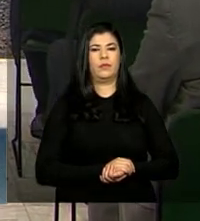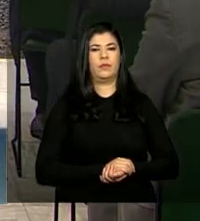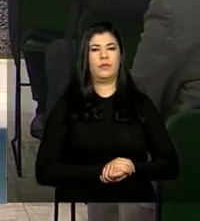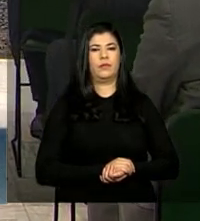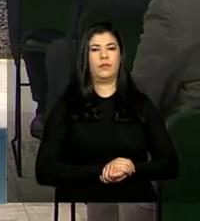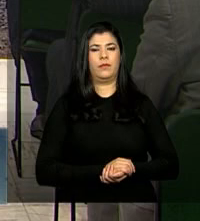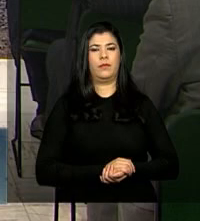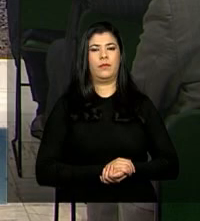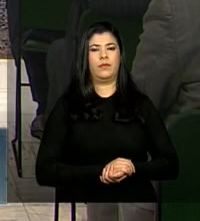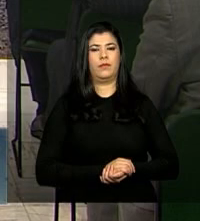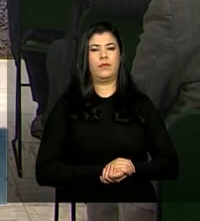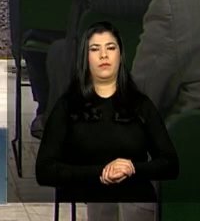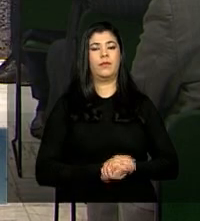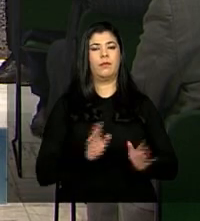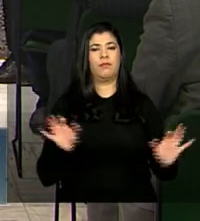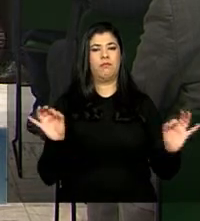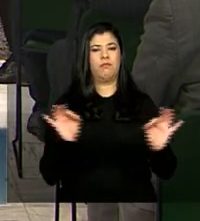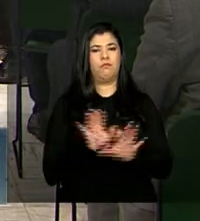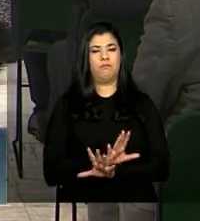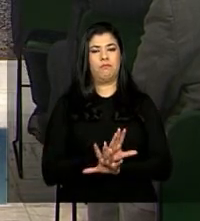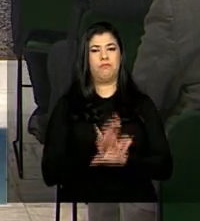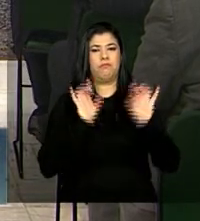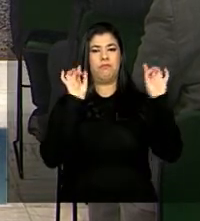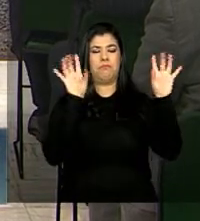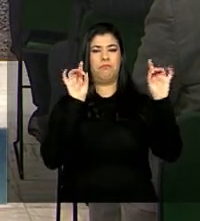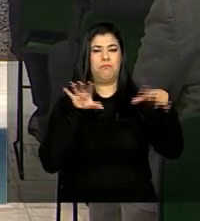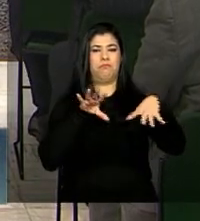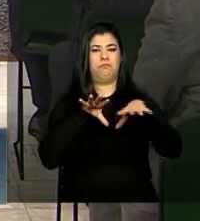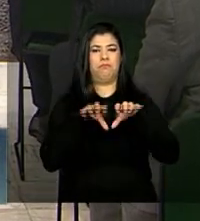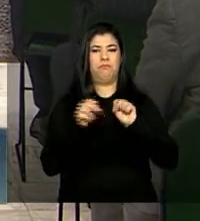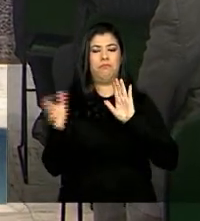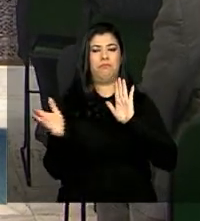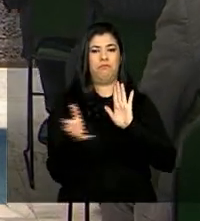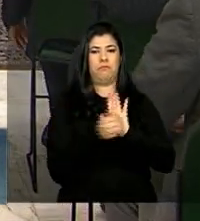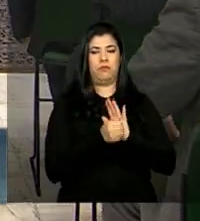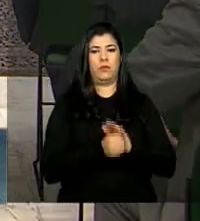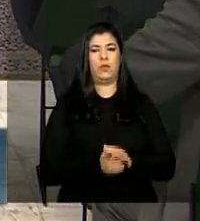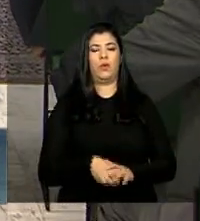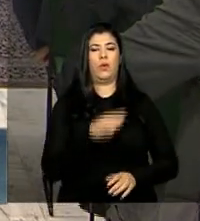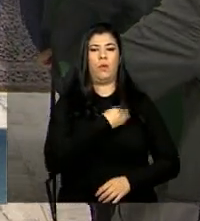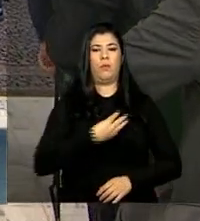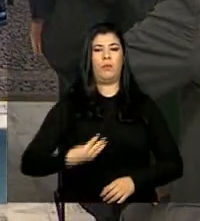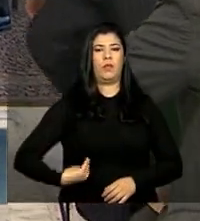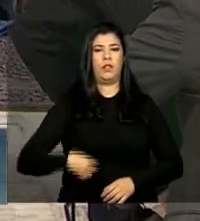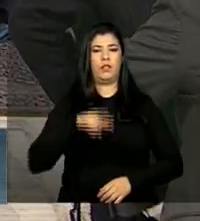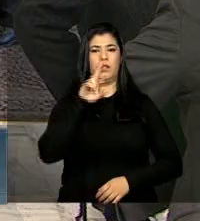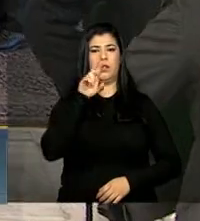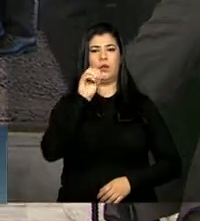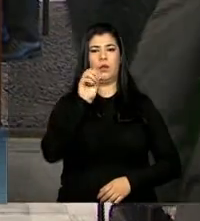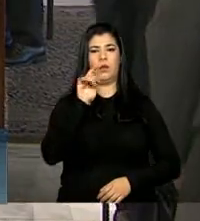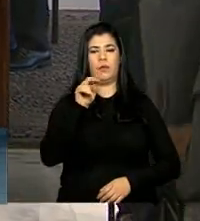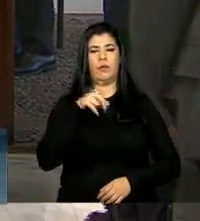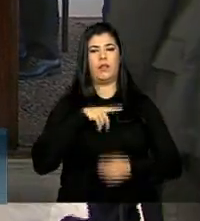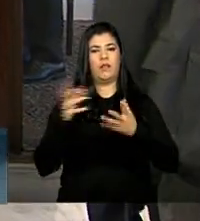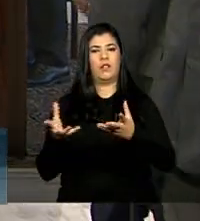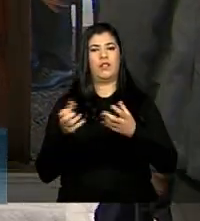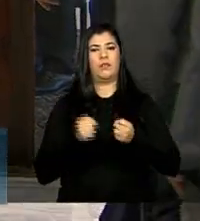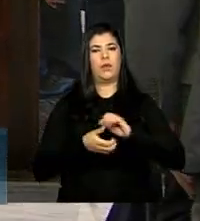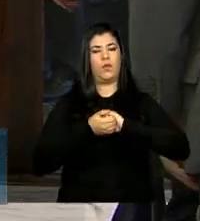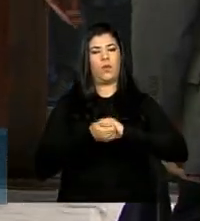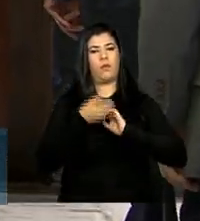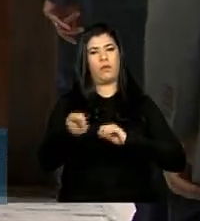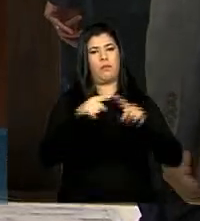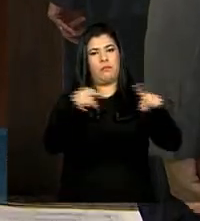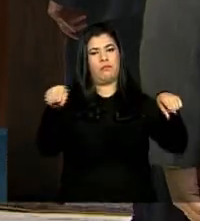obrigado está encerrada esta cerimônia o Ministro Roberto Mangabeira Hunger receberá os cumprimentos aqui